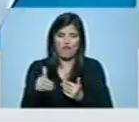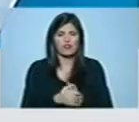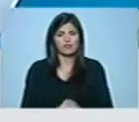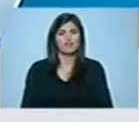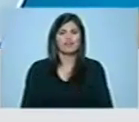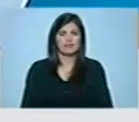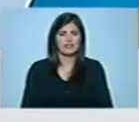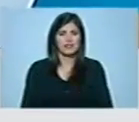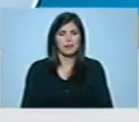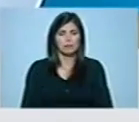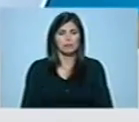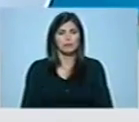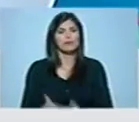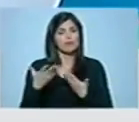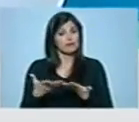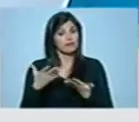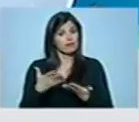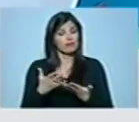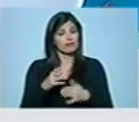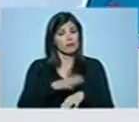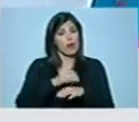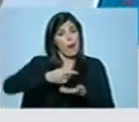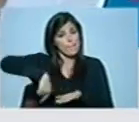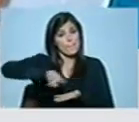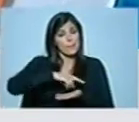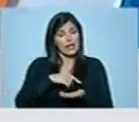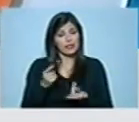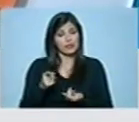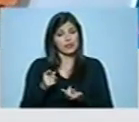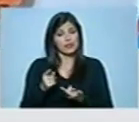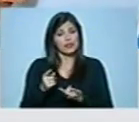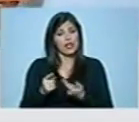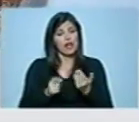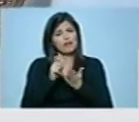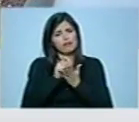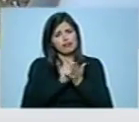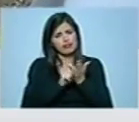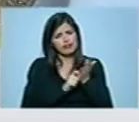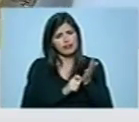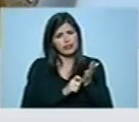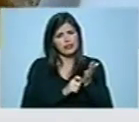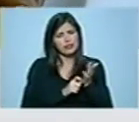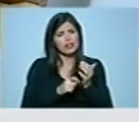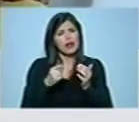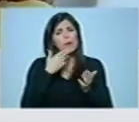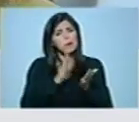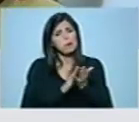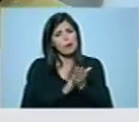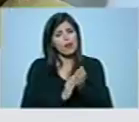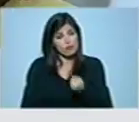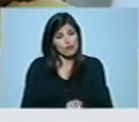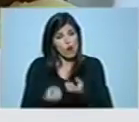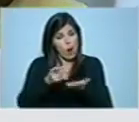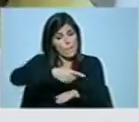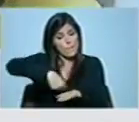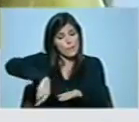provam a existência deste prato. Alguns documentos redigidos há muito que provam a existência deste prato e esta